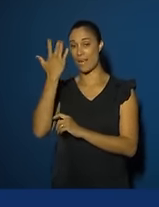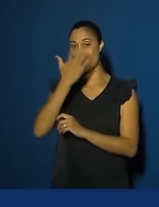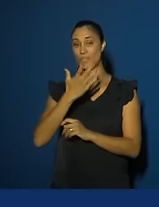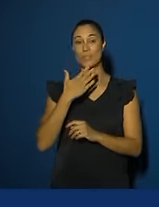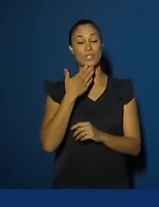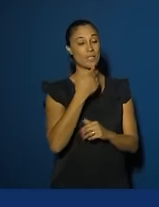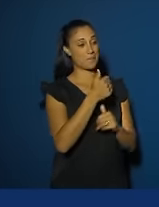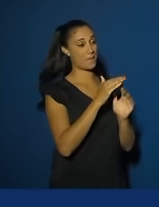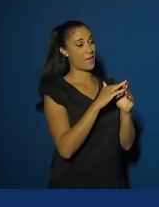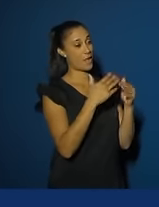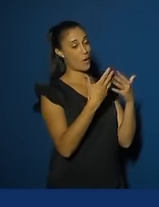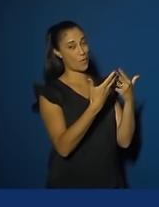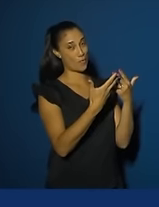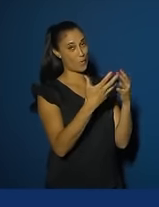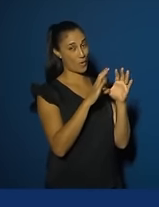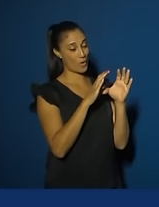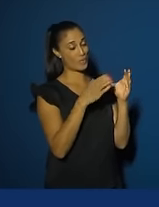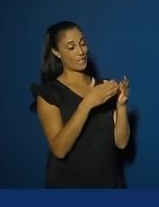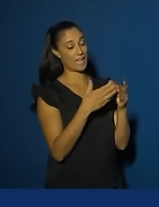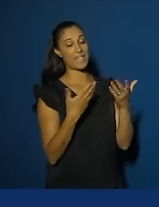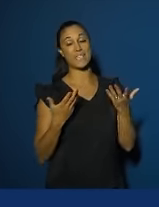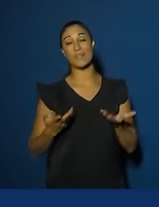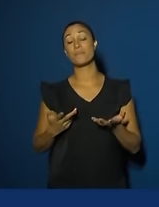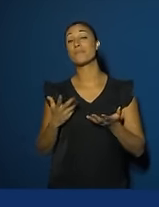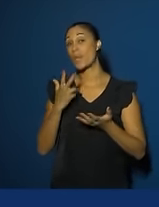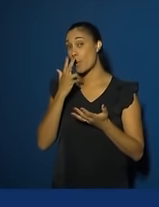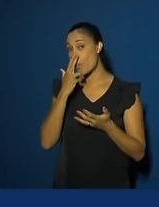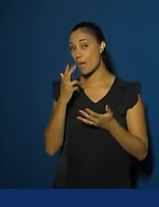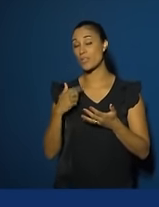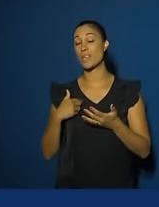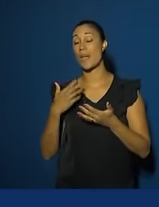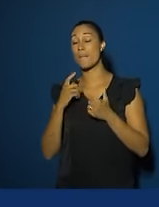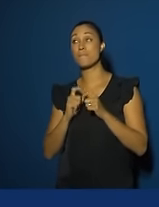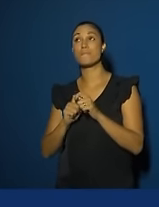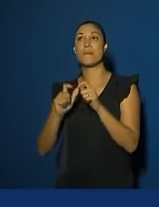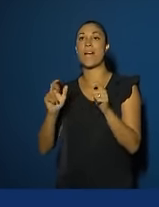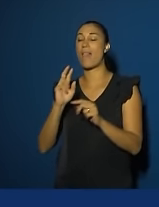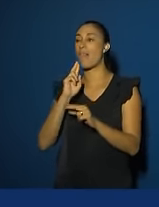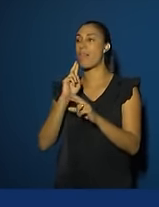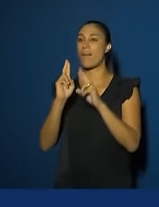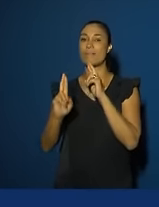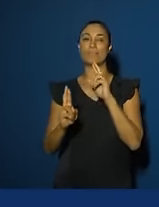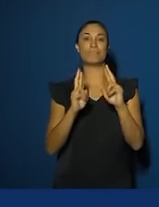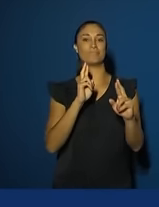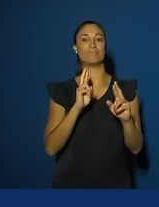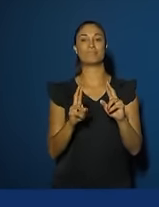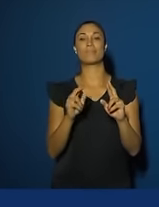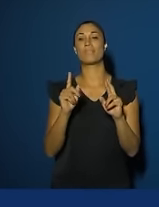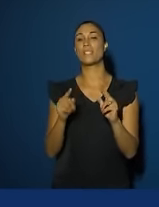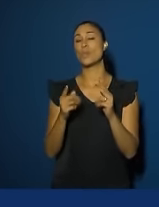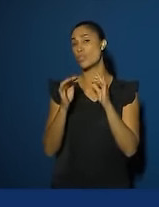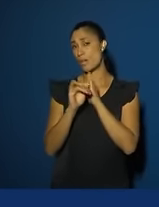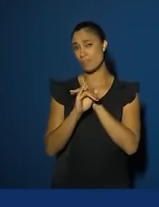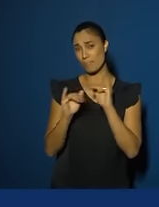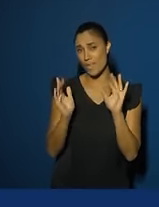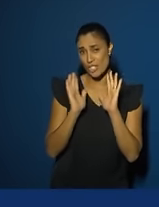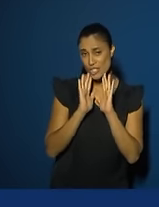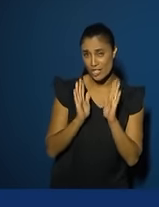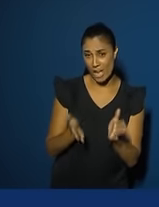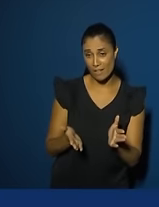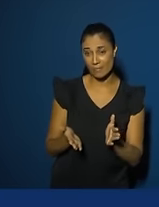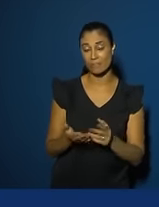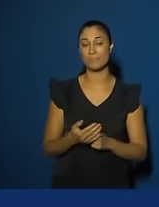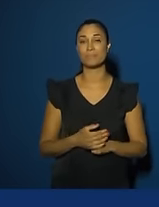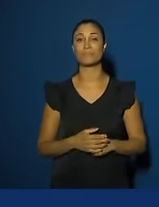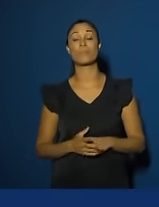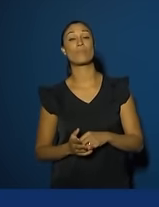Bela conferência eh eu acho que a maior parte dessas respostas elas estão ditas eu acho que